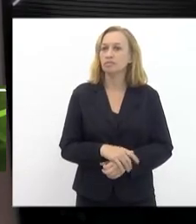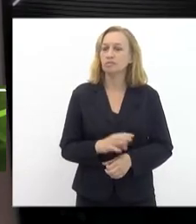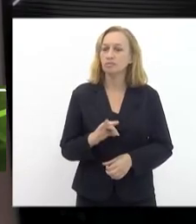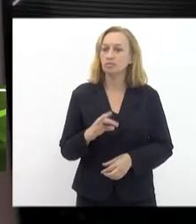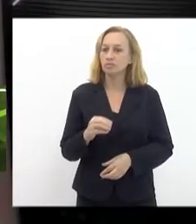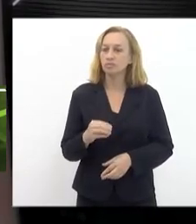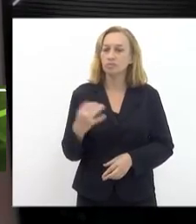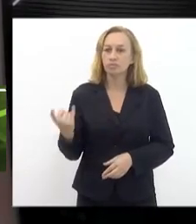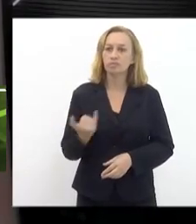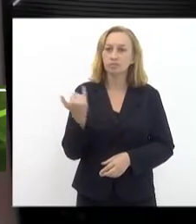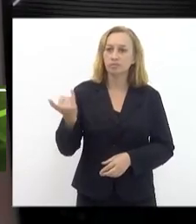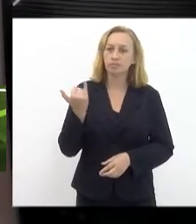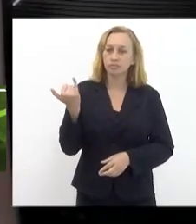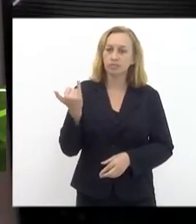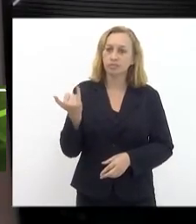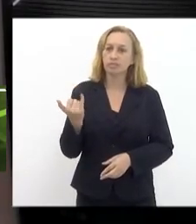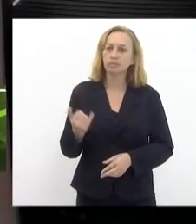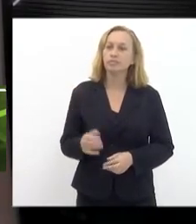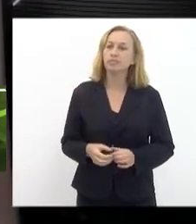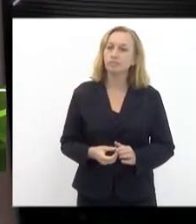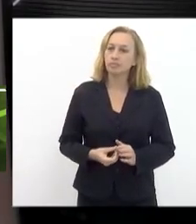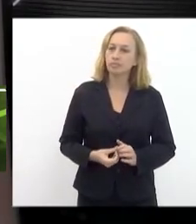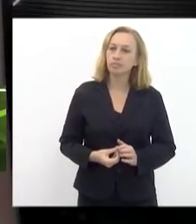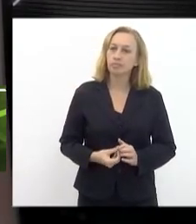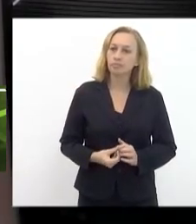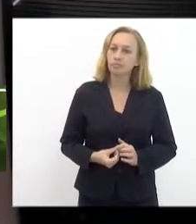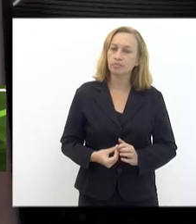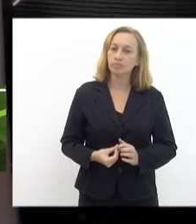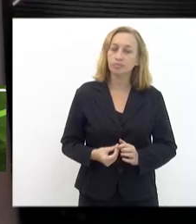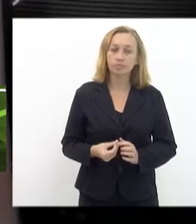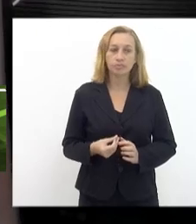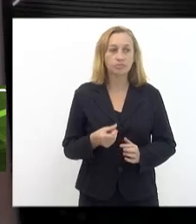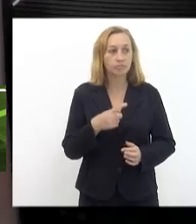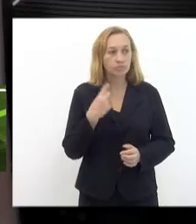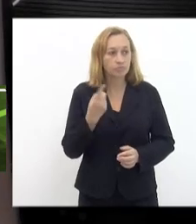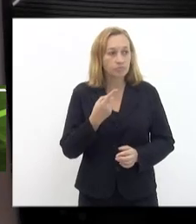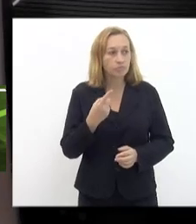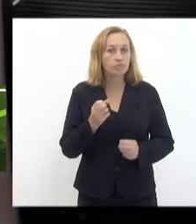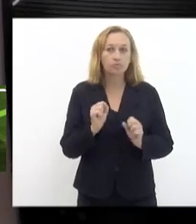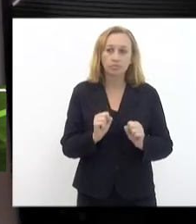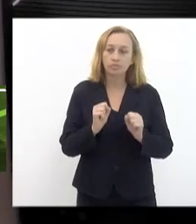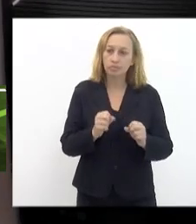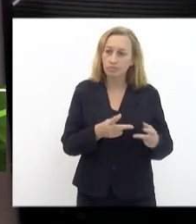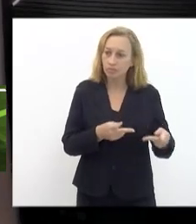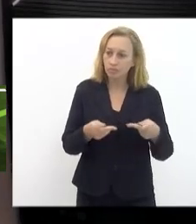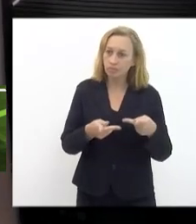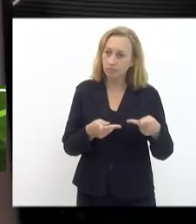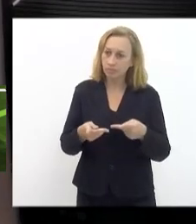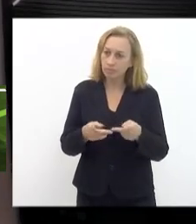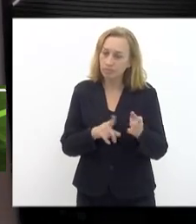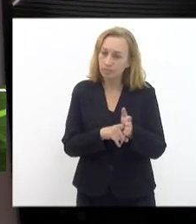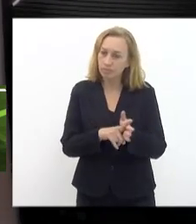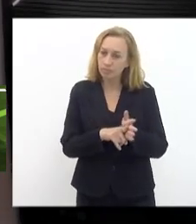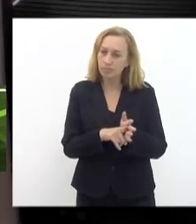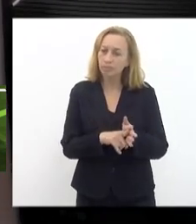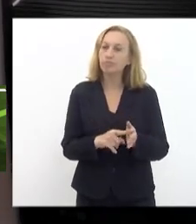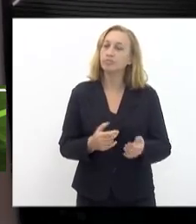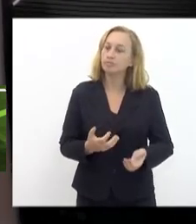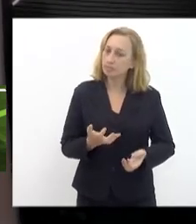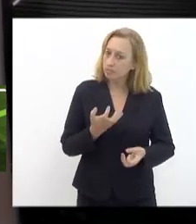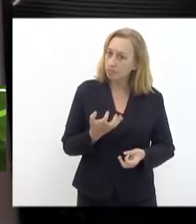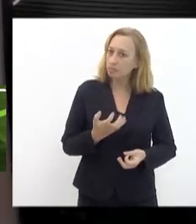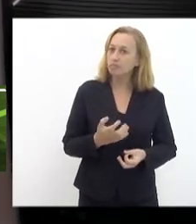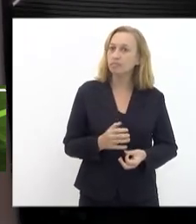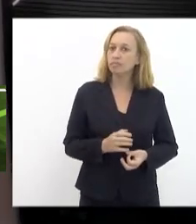necessários e suficientes é exatamente para nossa apreciação acontecer com critério entendeu o que nós queremos